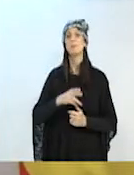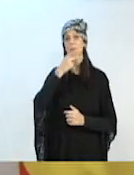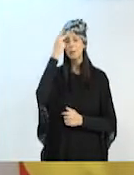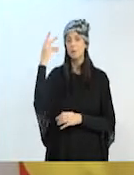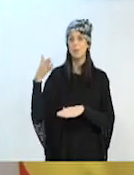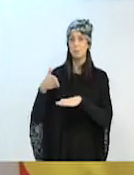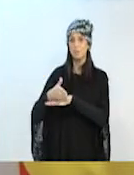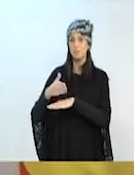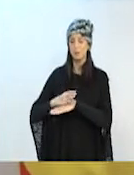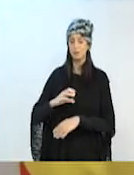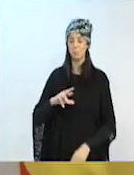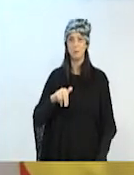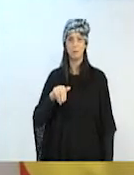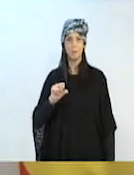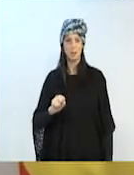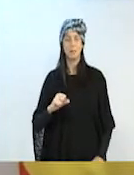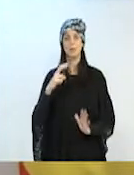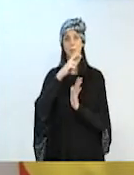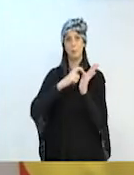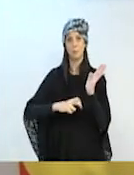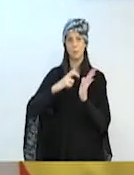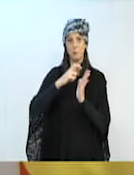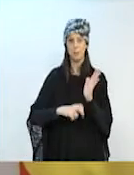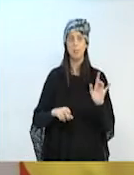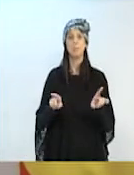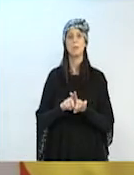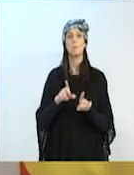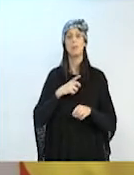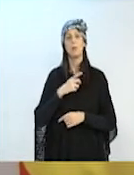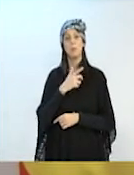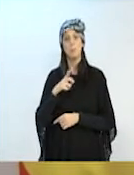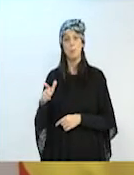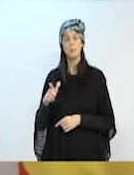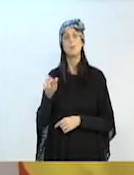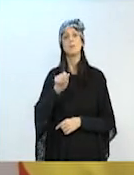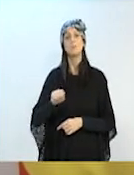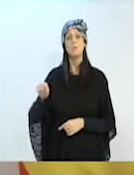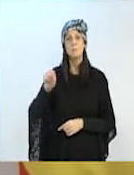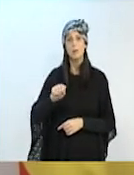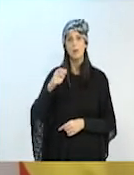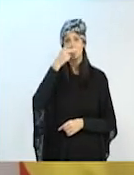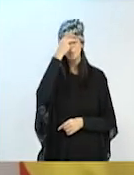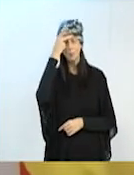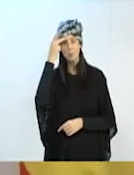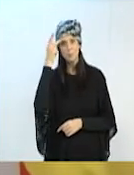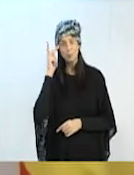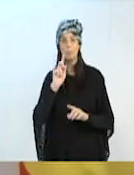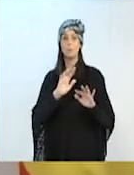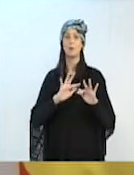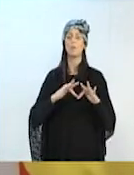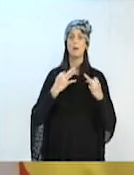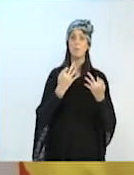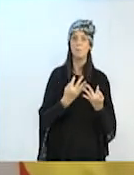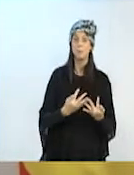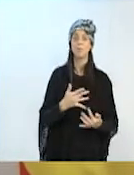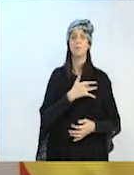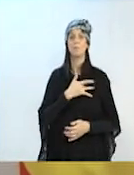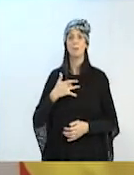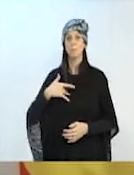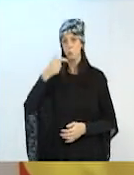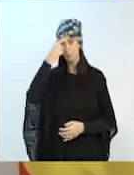da Escola Agrícola. O Enlouquecer, que é a Associação de Usuários e Familiares do Programa de Saúde Mental do